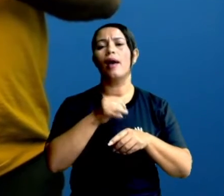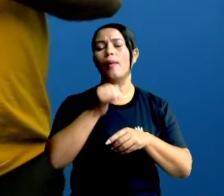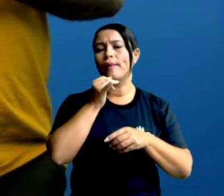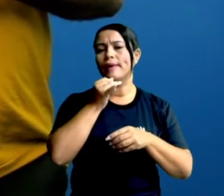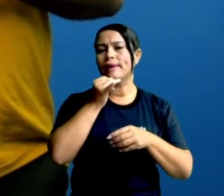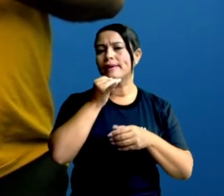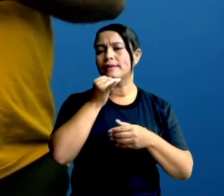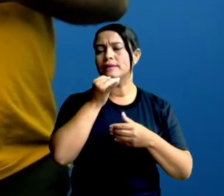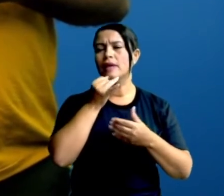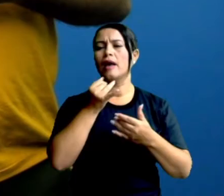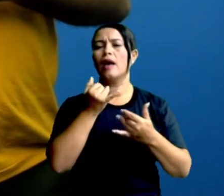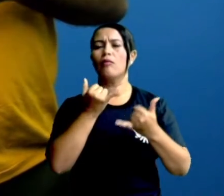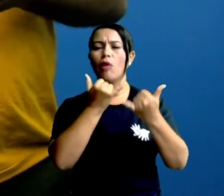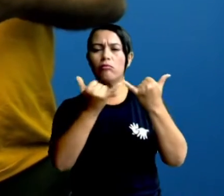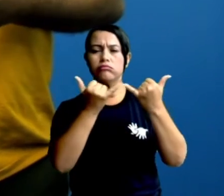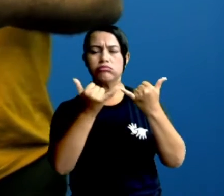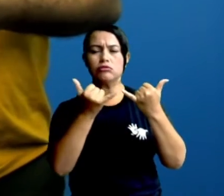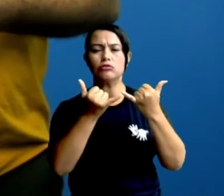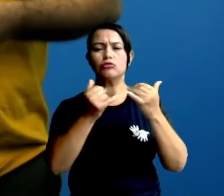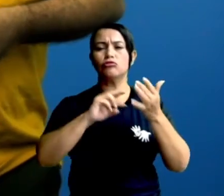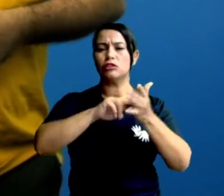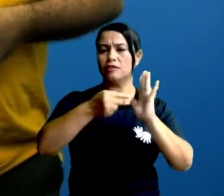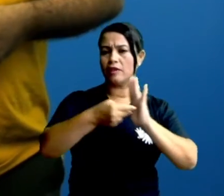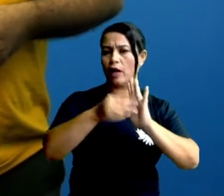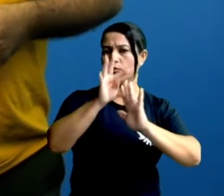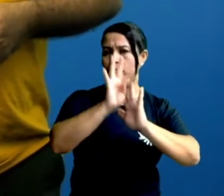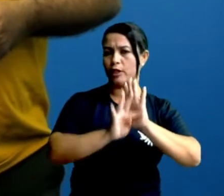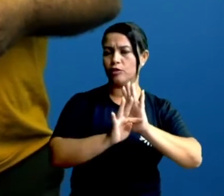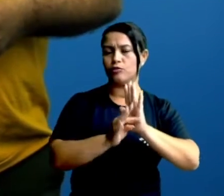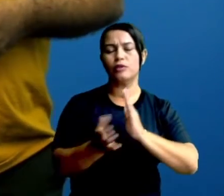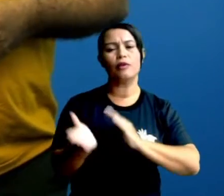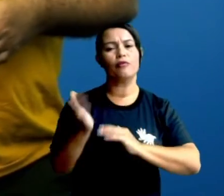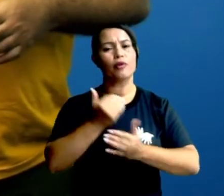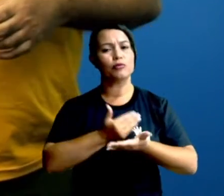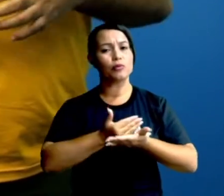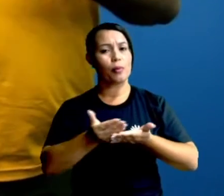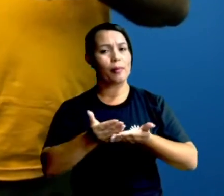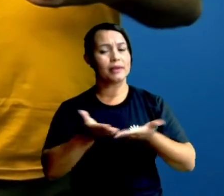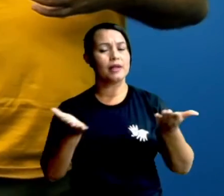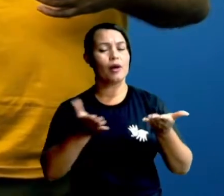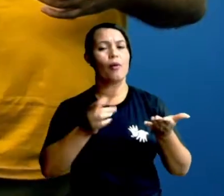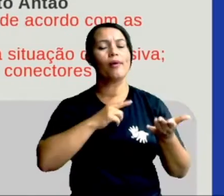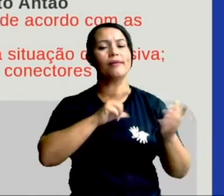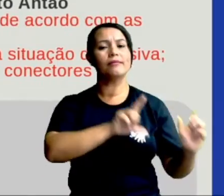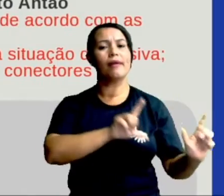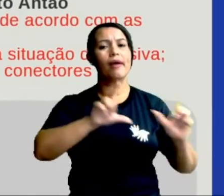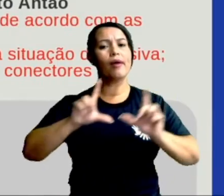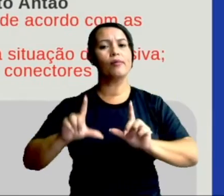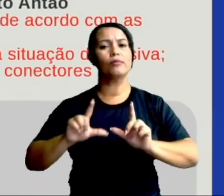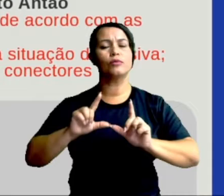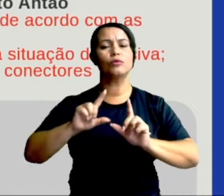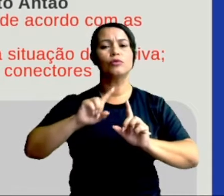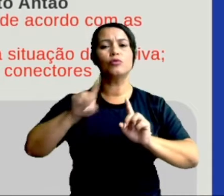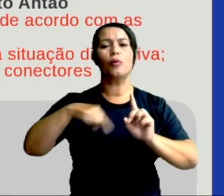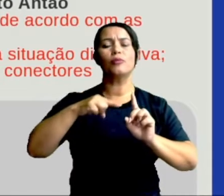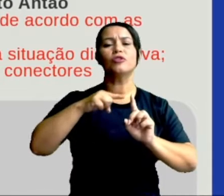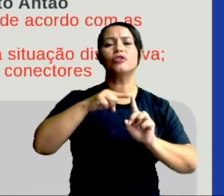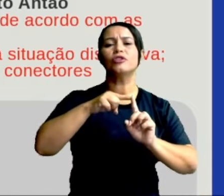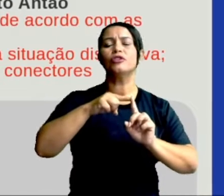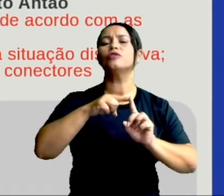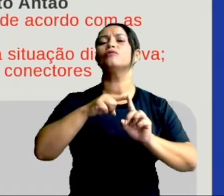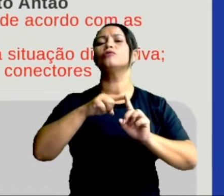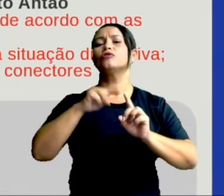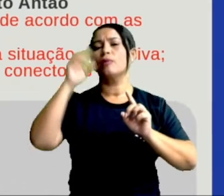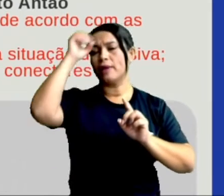aproximado, né, do sentido, da significação do texto. Então vamos a ele aqui. Nós temos os objetivos de aprendizagem,